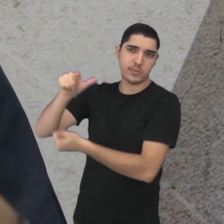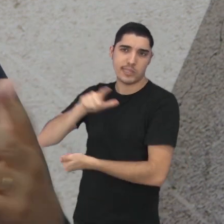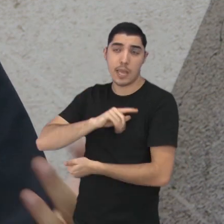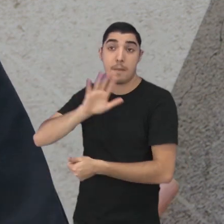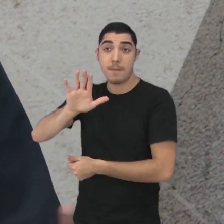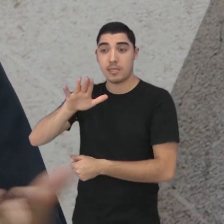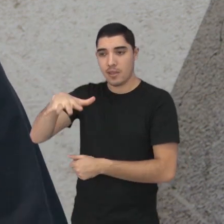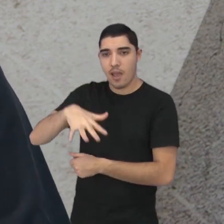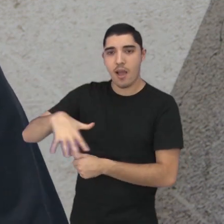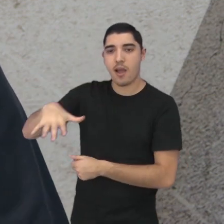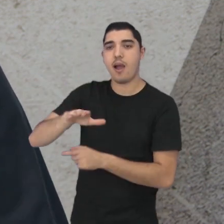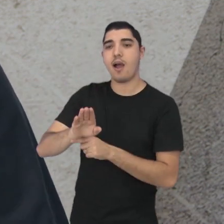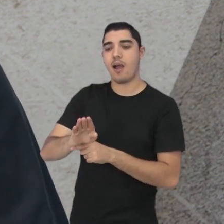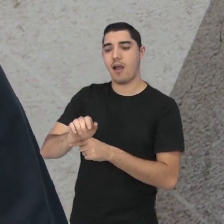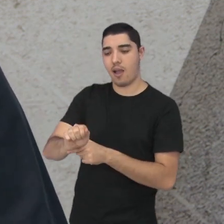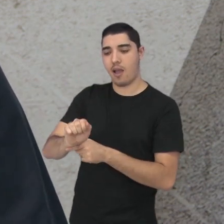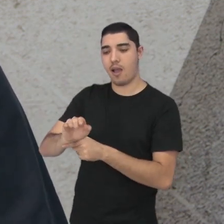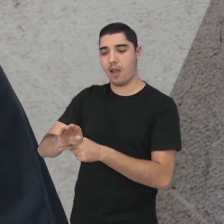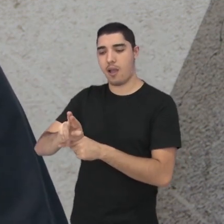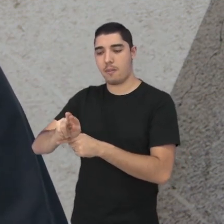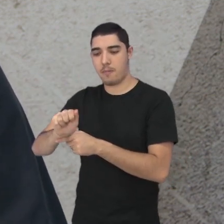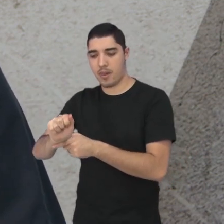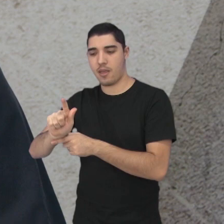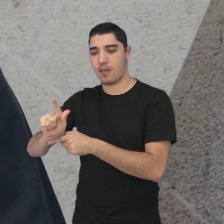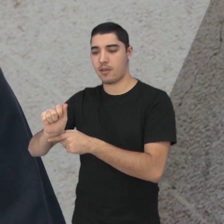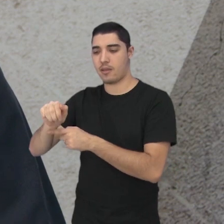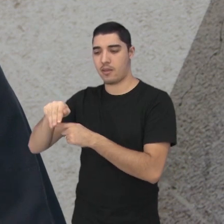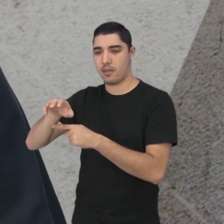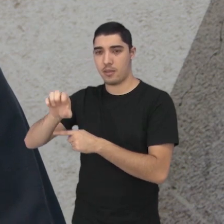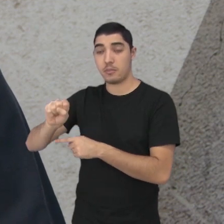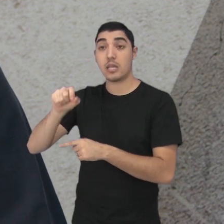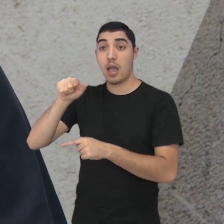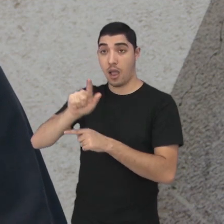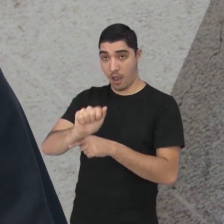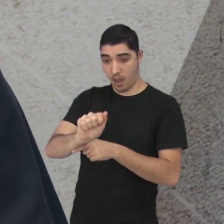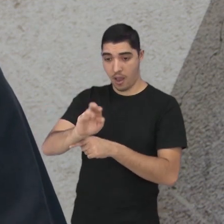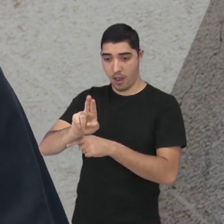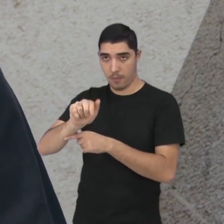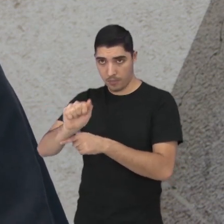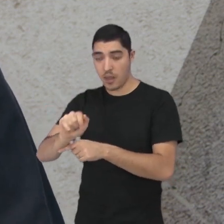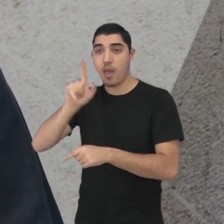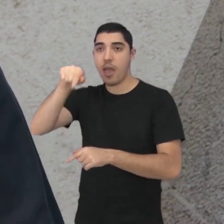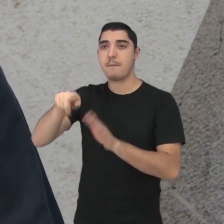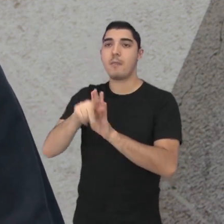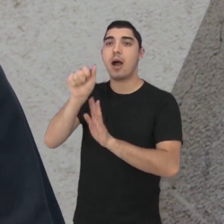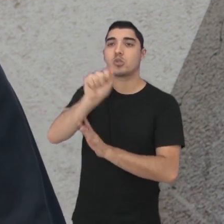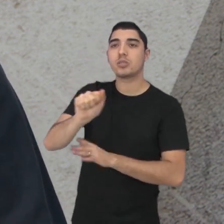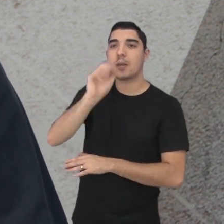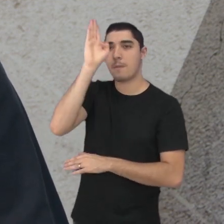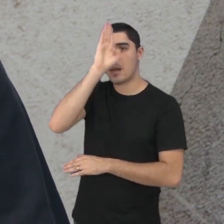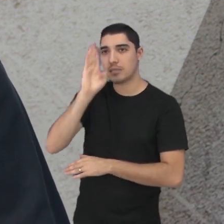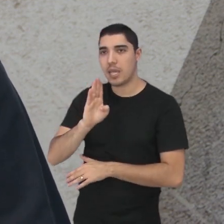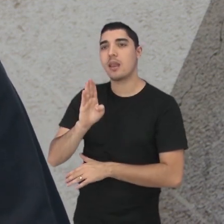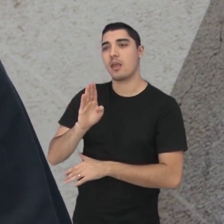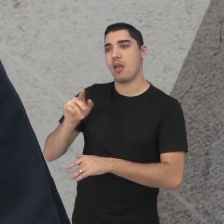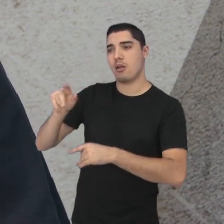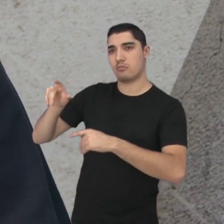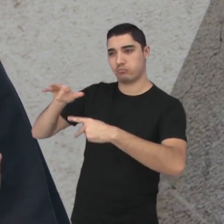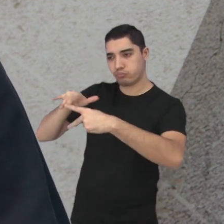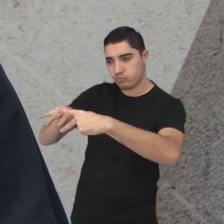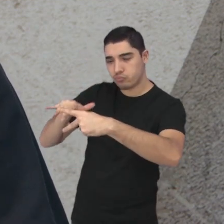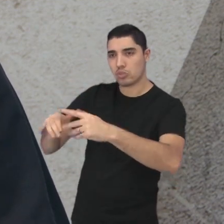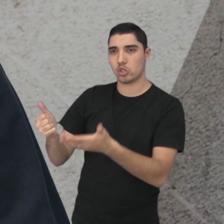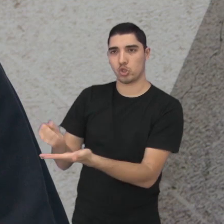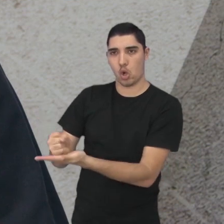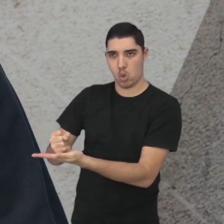iniciativas pela Abra Games. A Abra Games ela tem, inclusive, dentro do site da Abra Games, a Abra Games é a Associação Brasileira de Desenvolvedores de Jogos. E eles